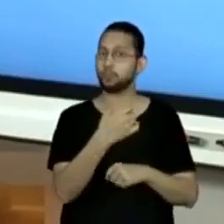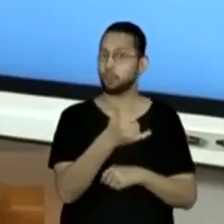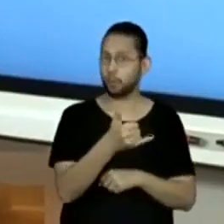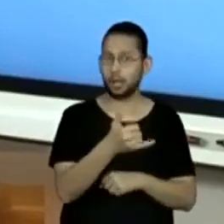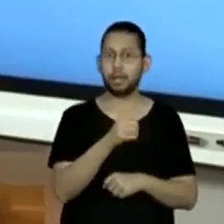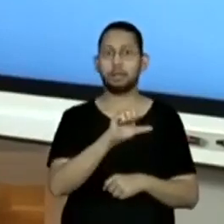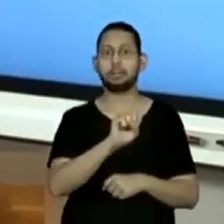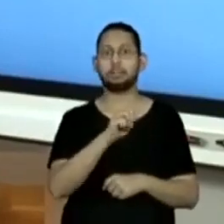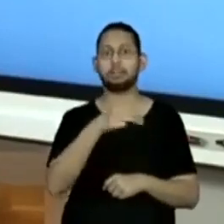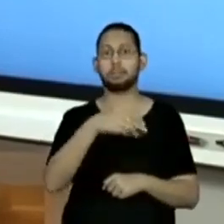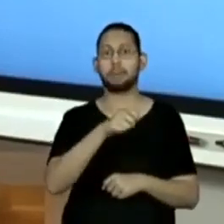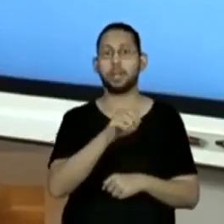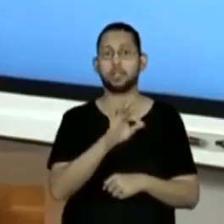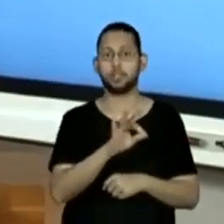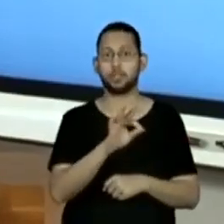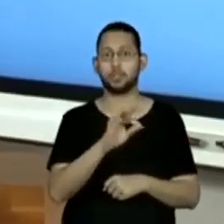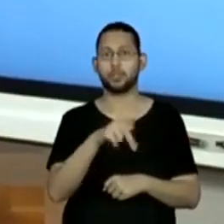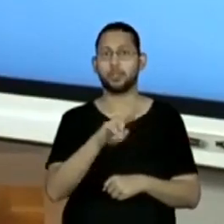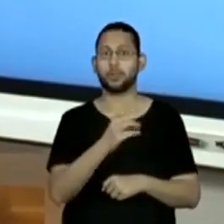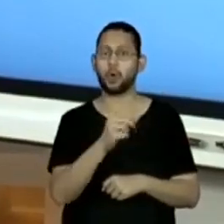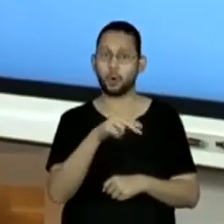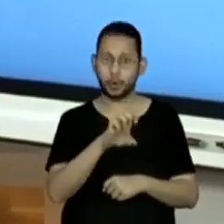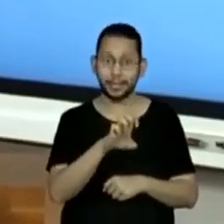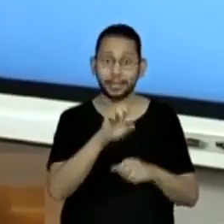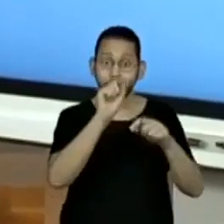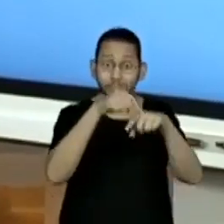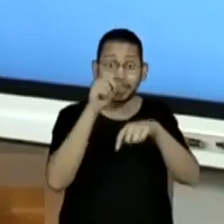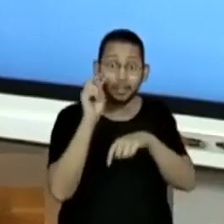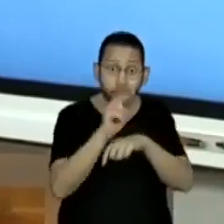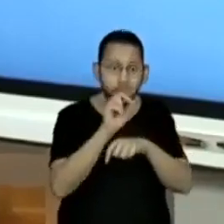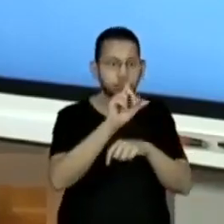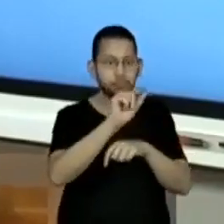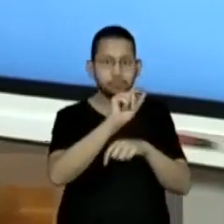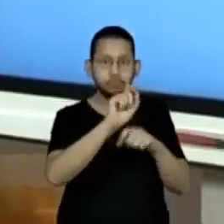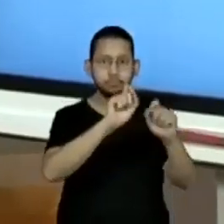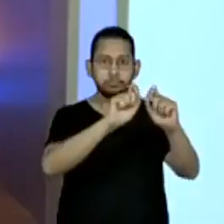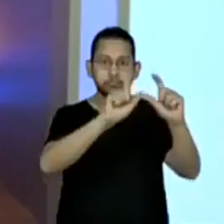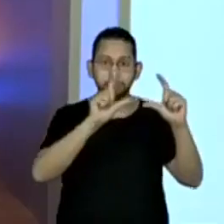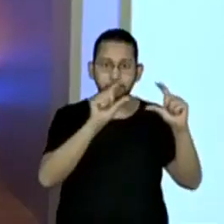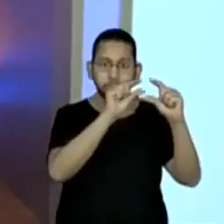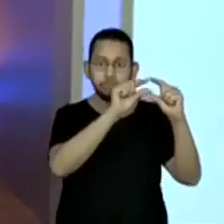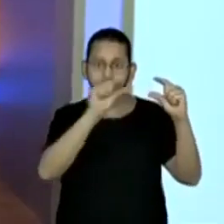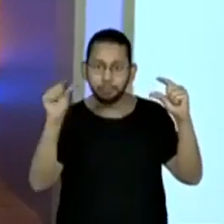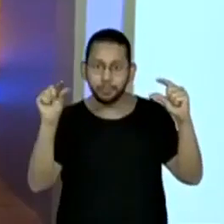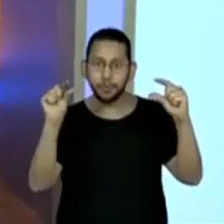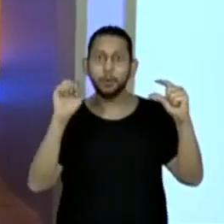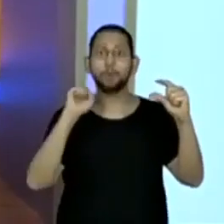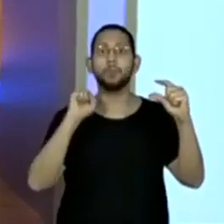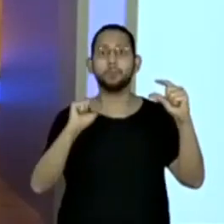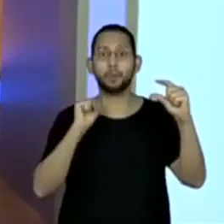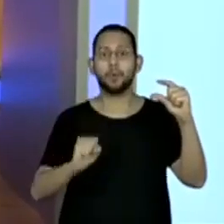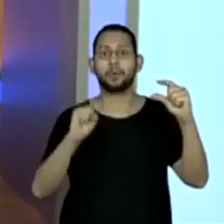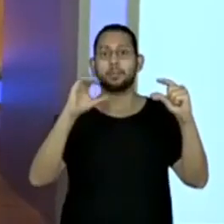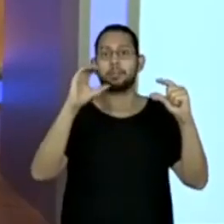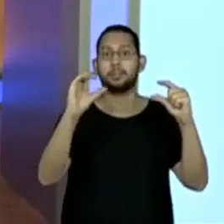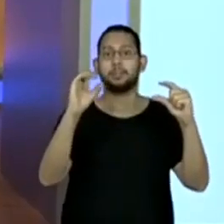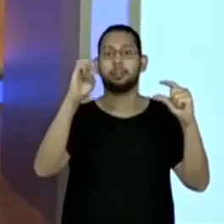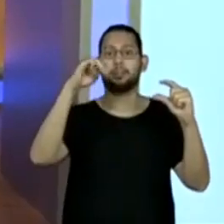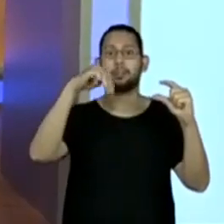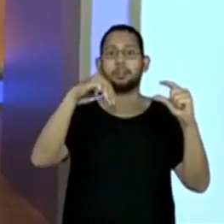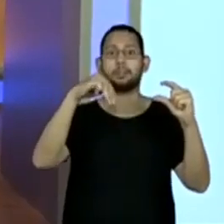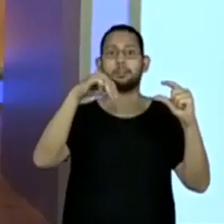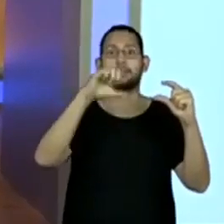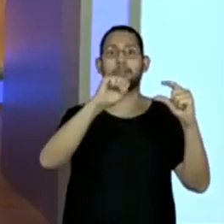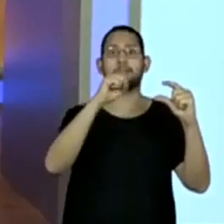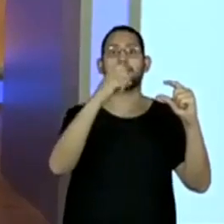do smartphone, e você, lá na loja de downloads, vai digitar o seguinte: Centro de Mídias